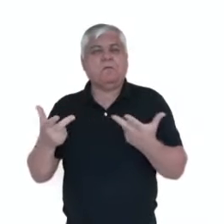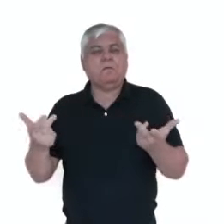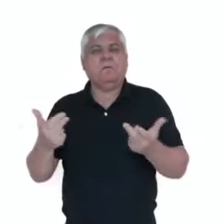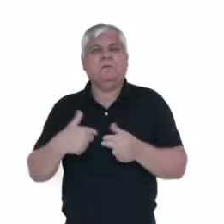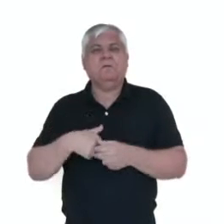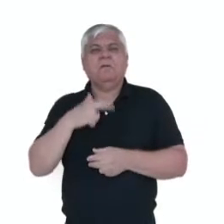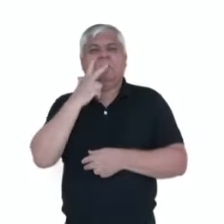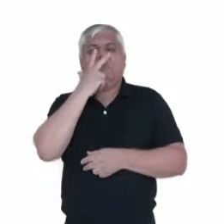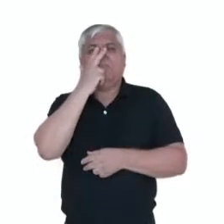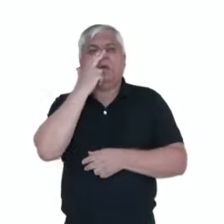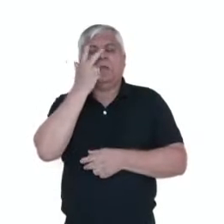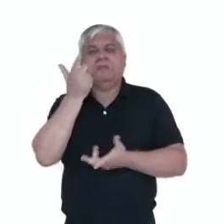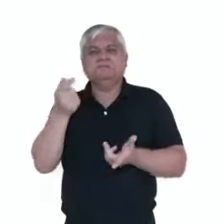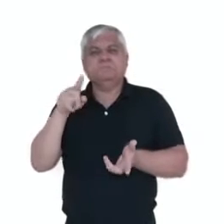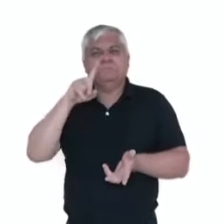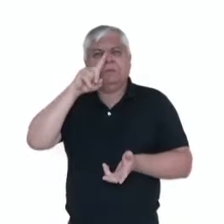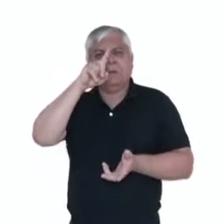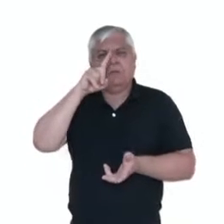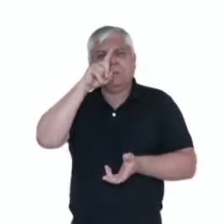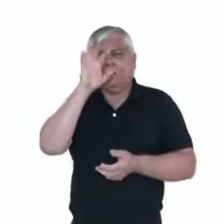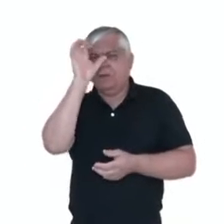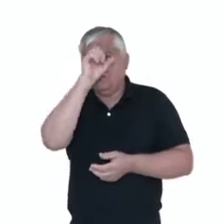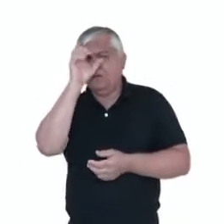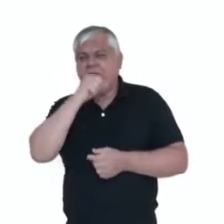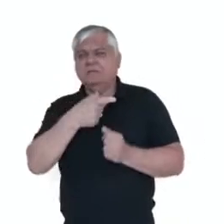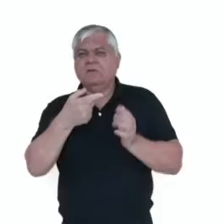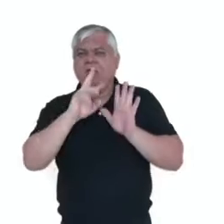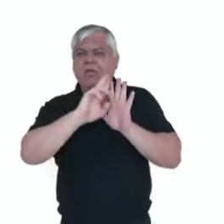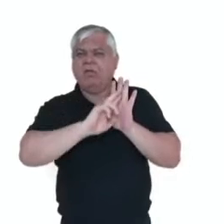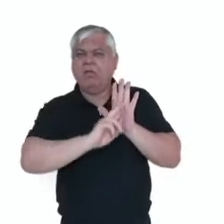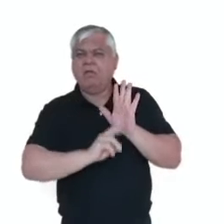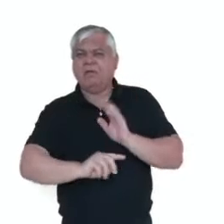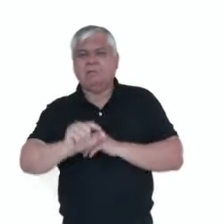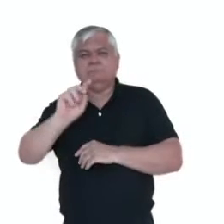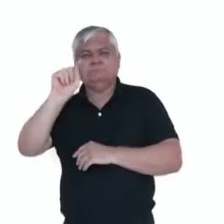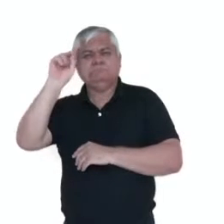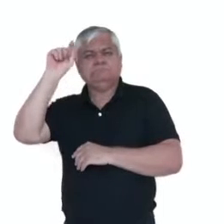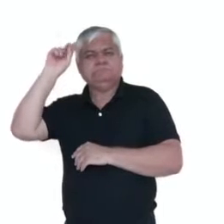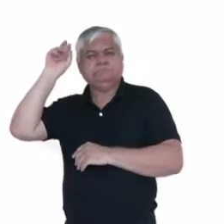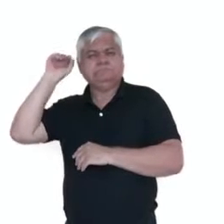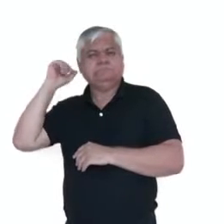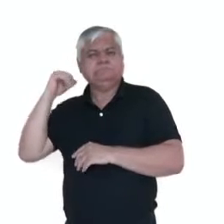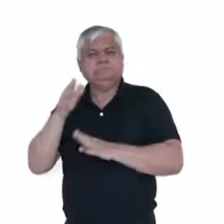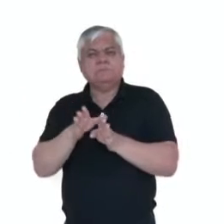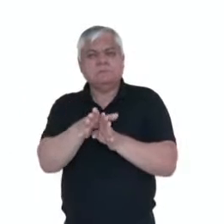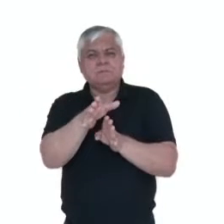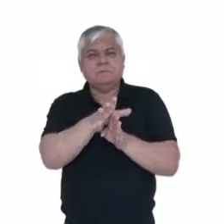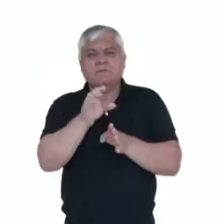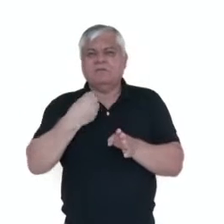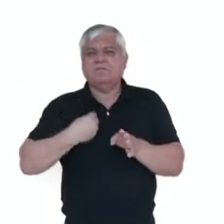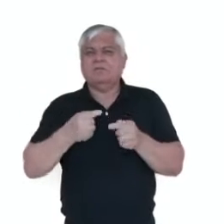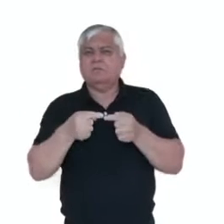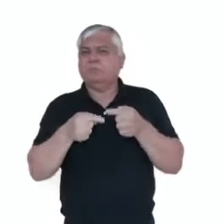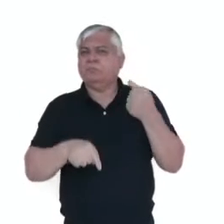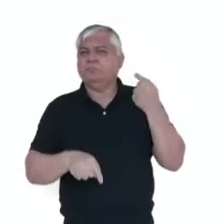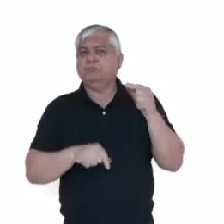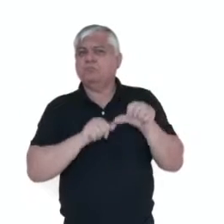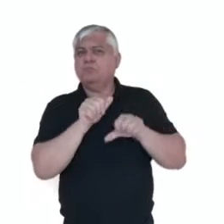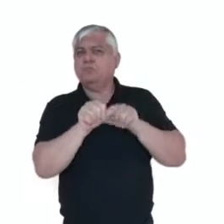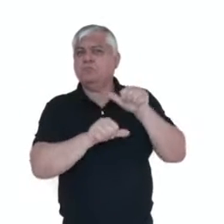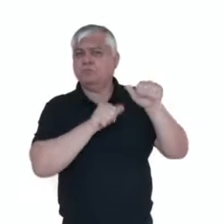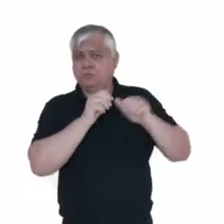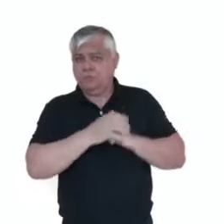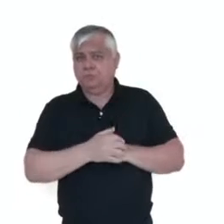foi colocado em risco. E as regras antigas, as quais regiam nossas vidas, não se aplicam mais.